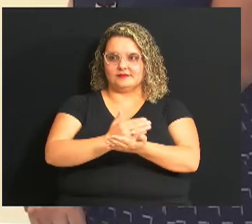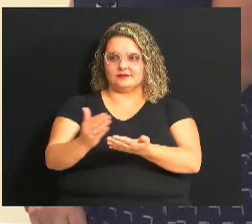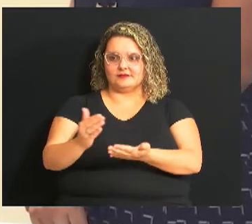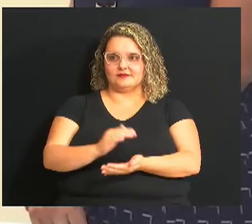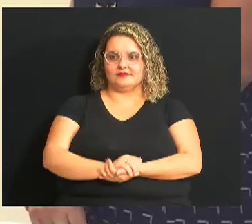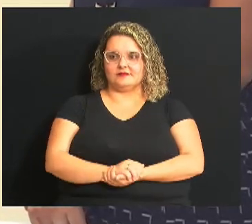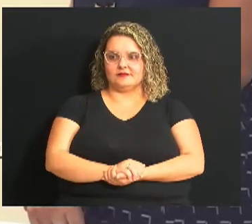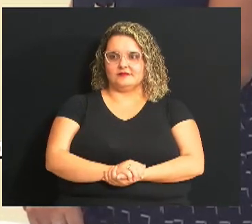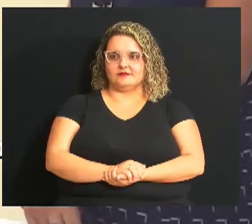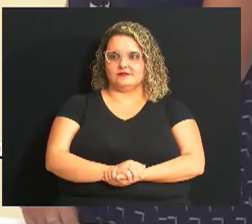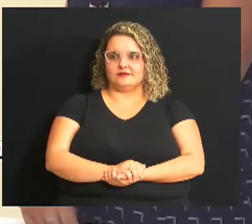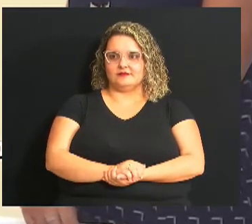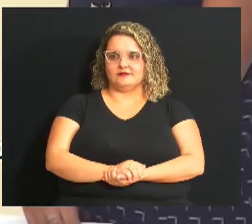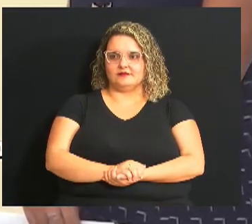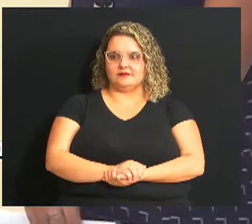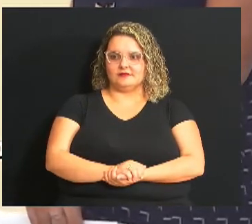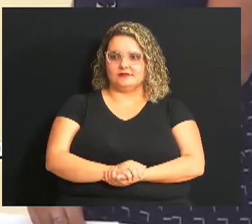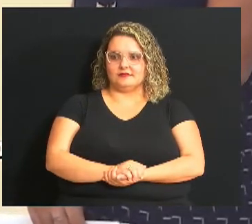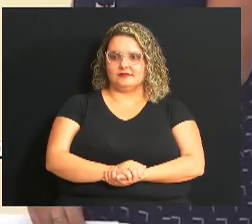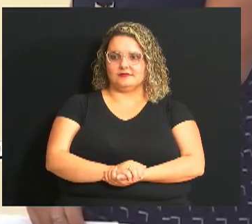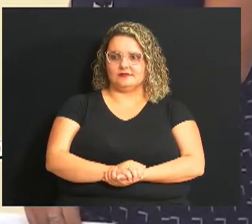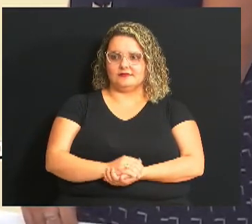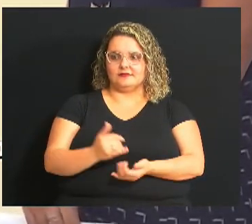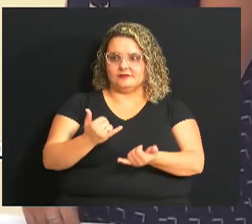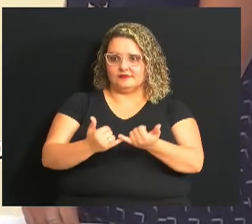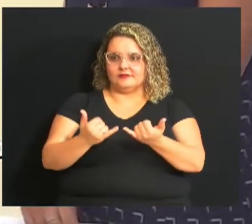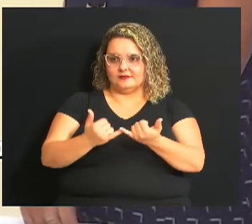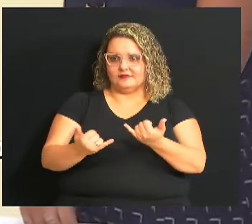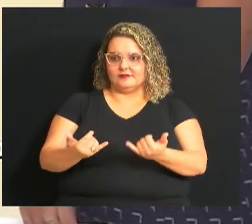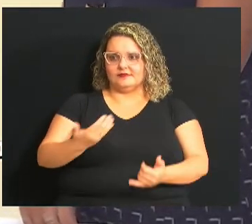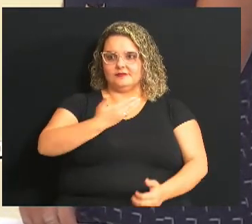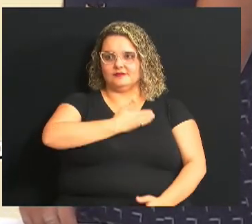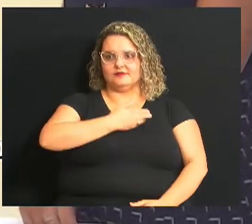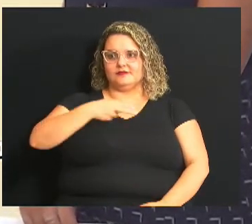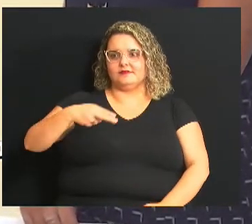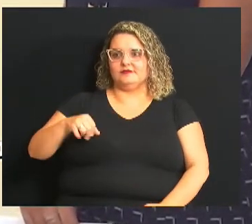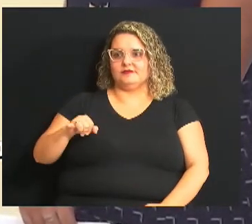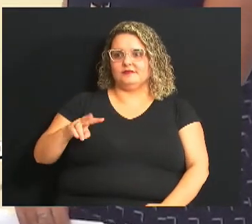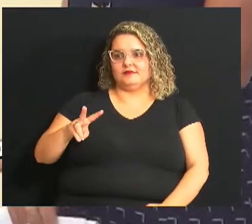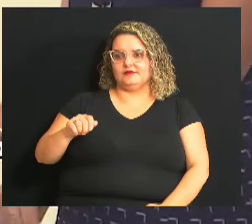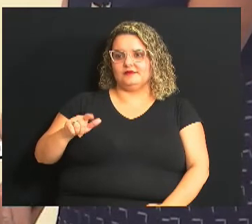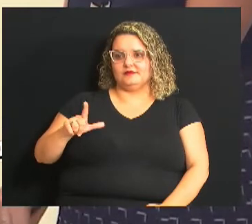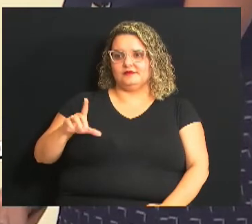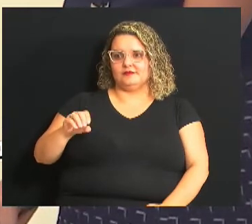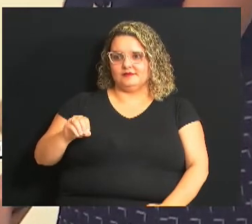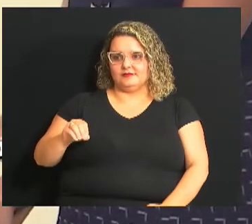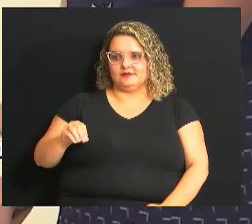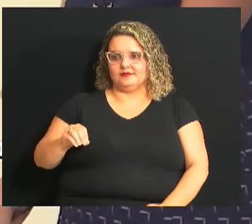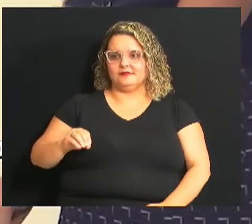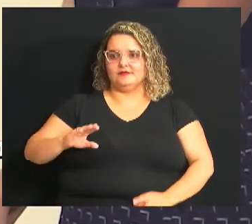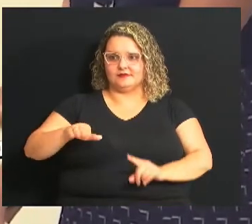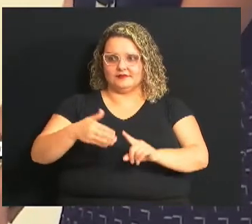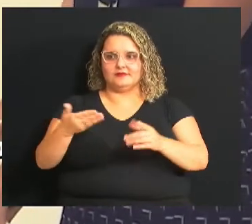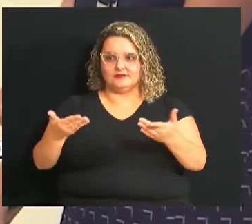usando uma parte da fala do meu querido amigo Nivaldo, homenageado aqui hoje,